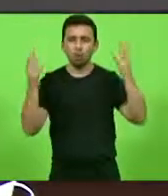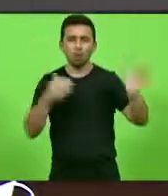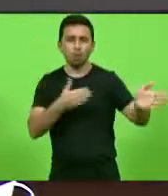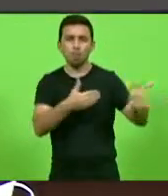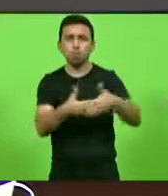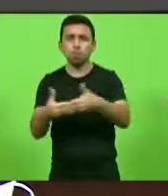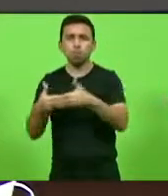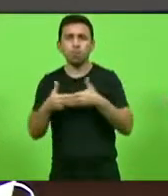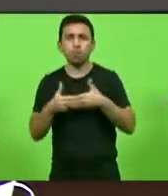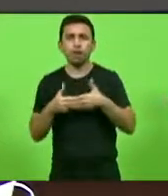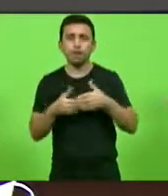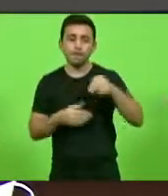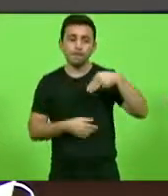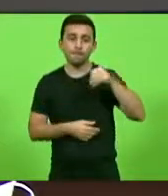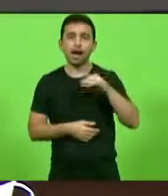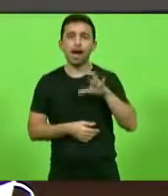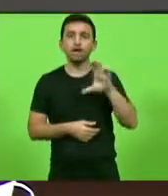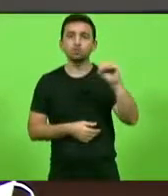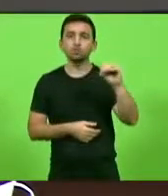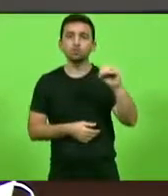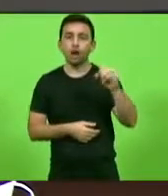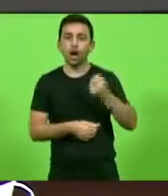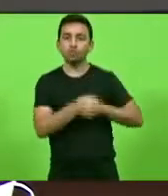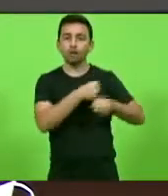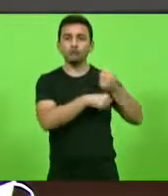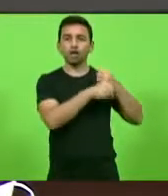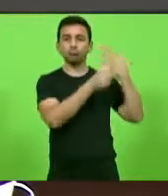desde março do ano passado,